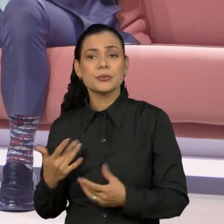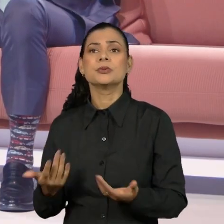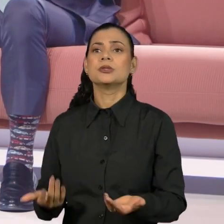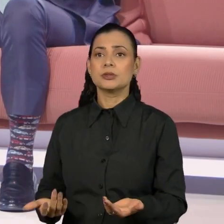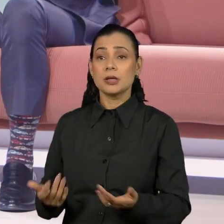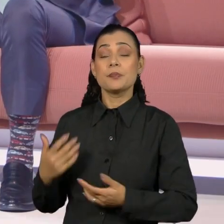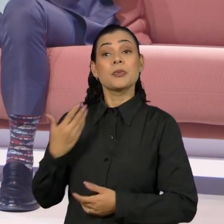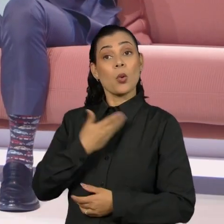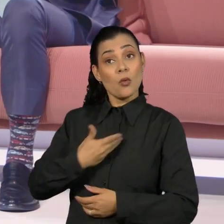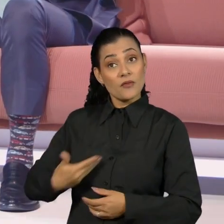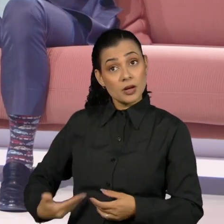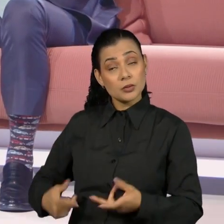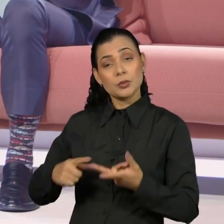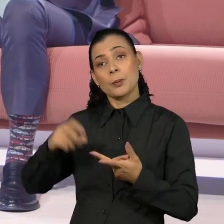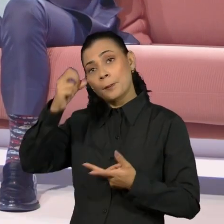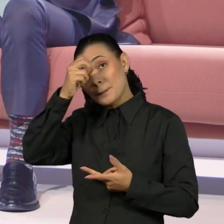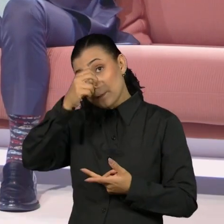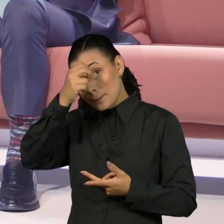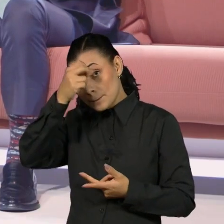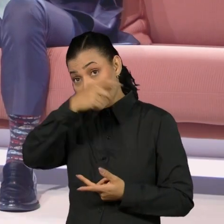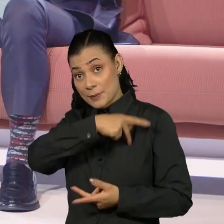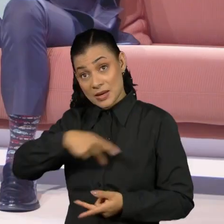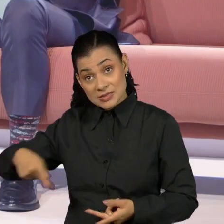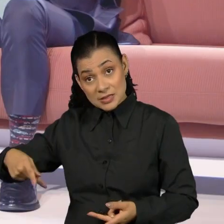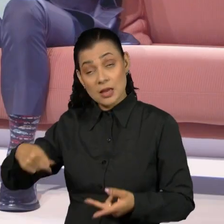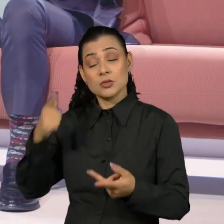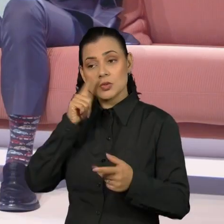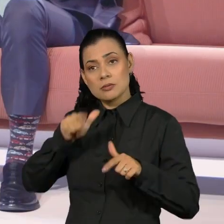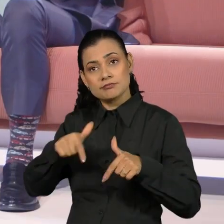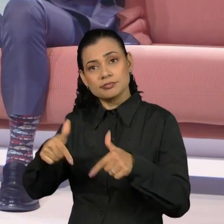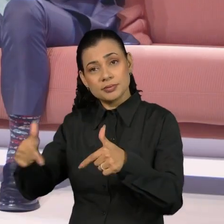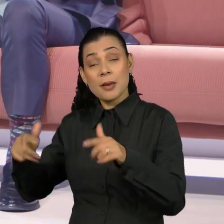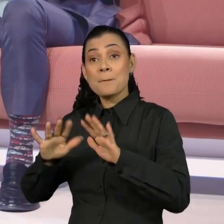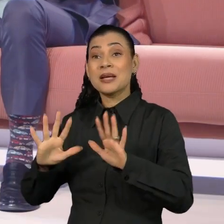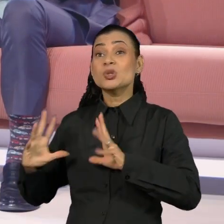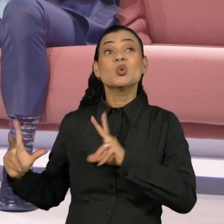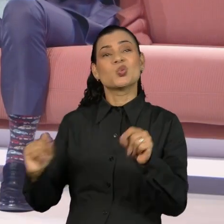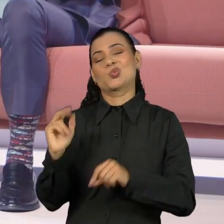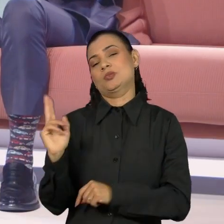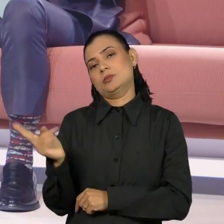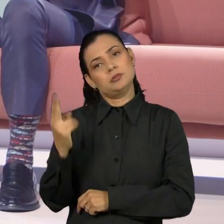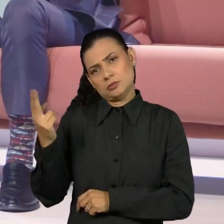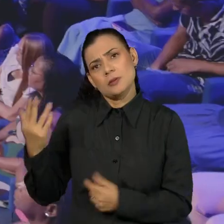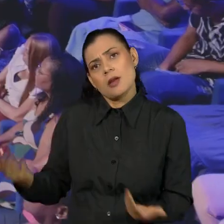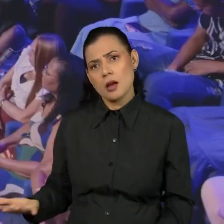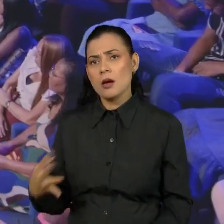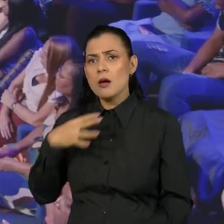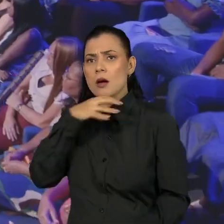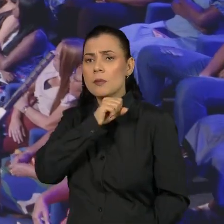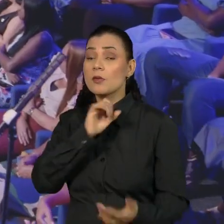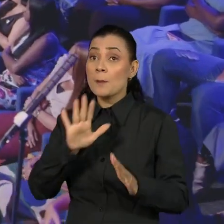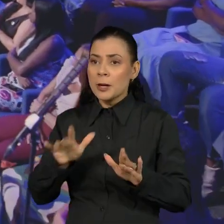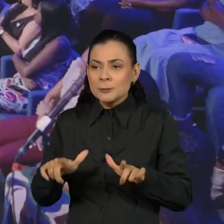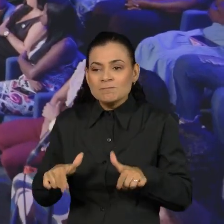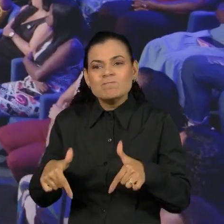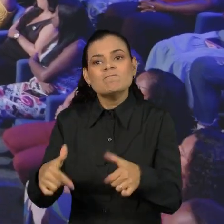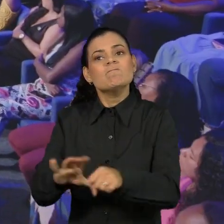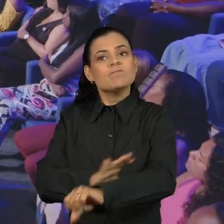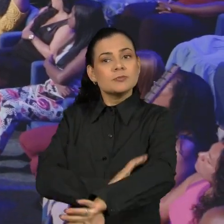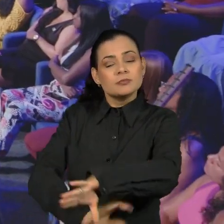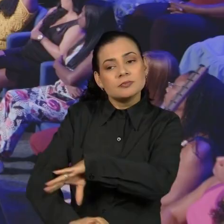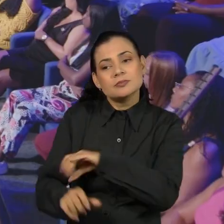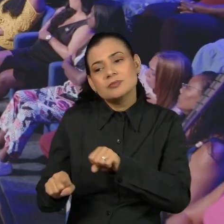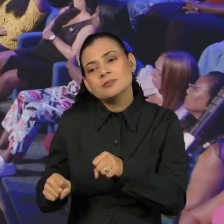um governador, um presidente. O duro é que você não consegue fazer tudo. Tem que fazer o máximo que